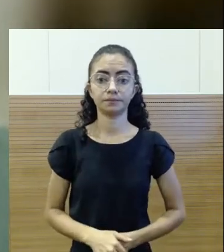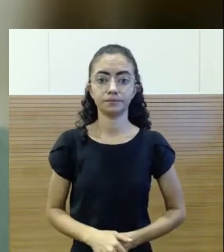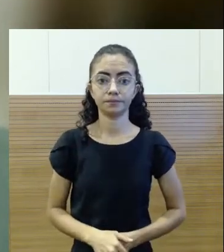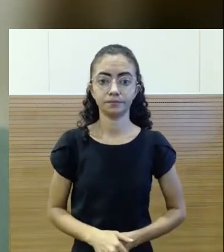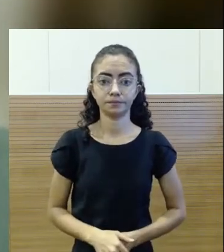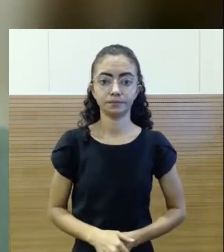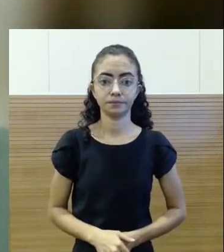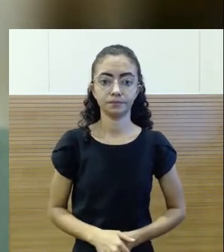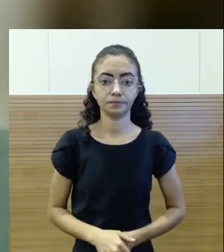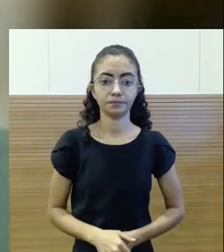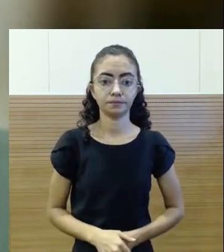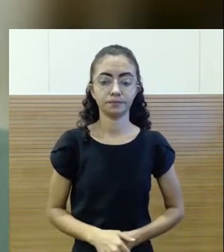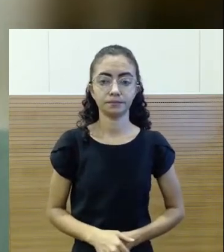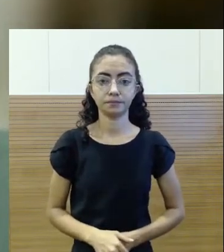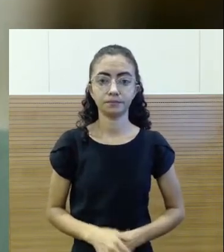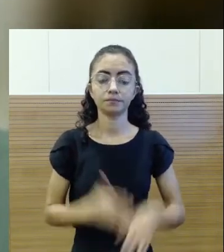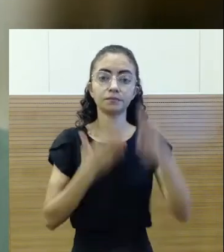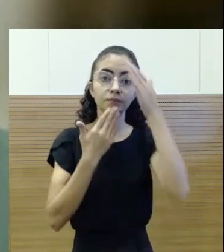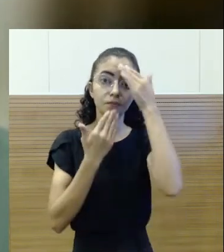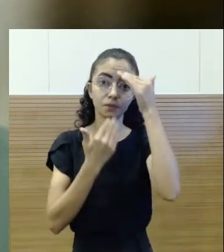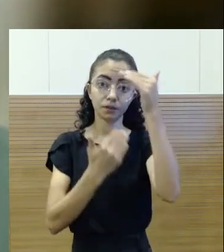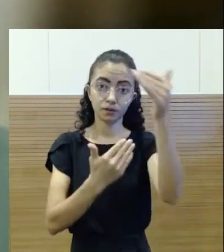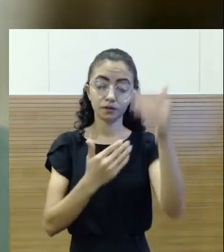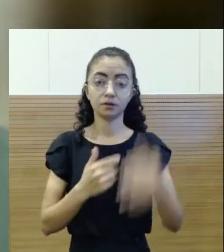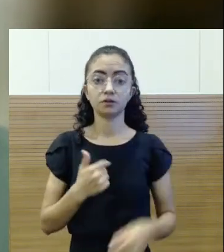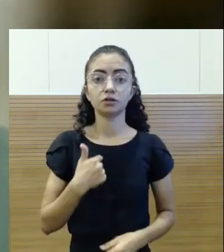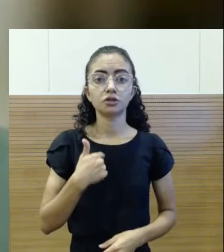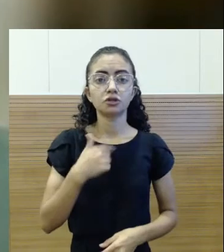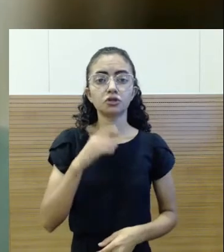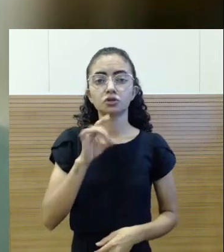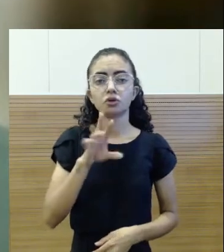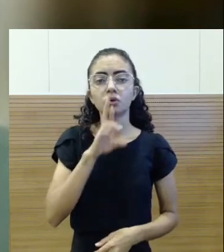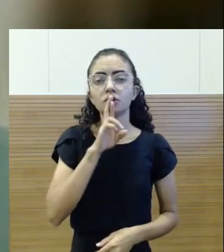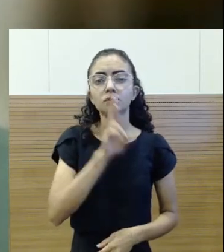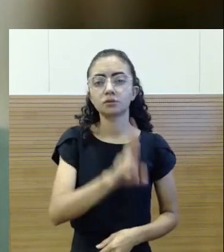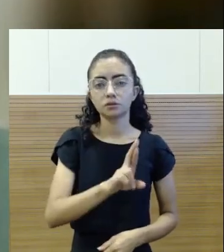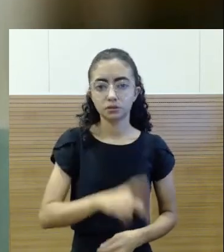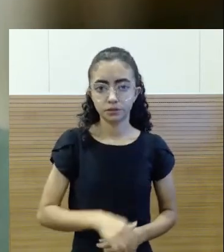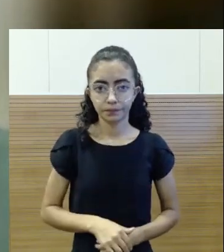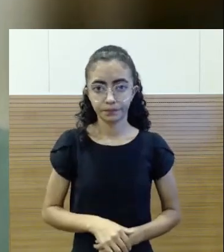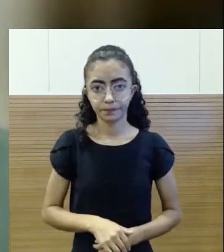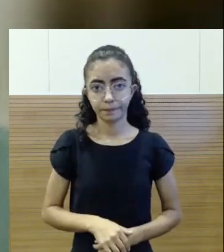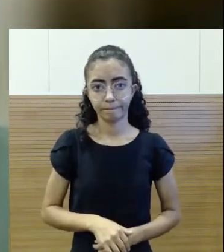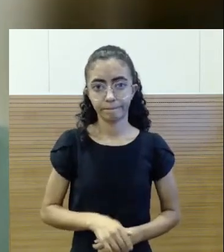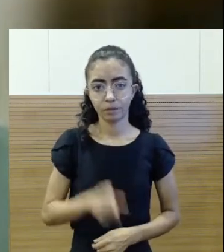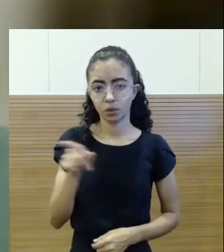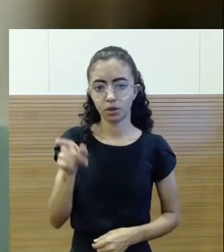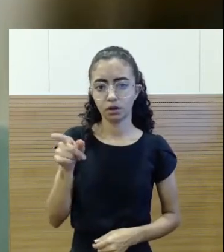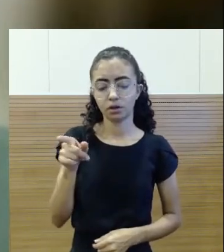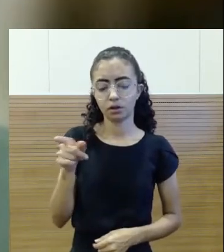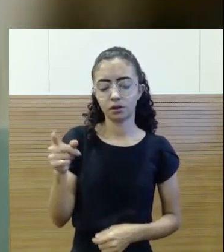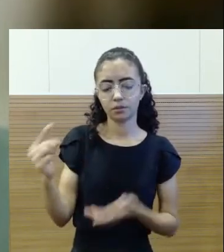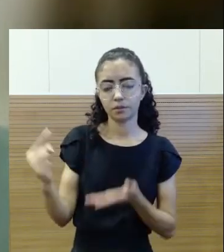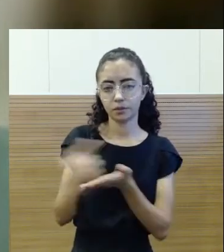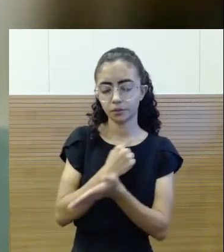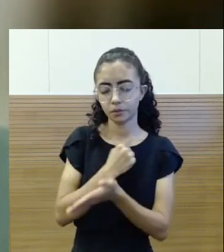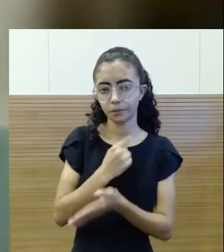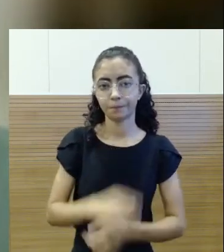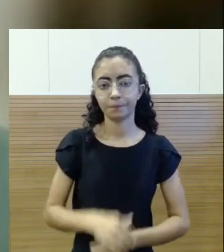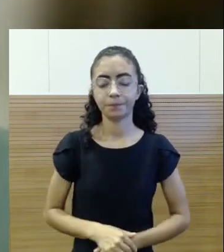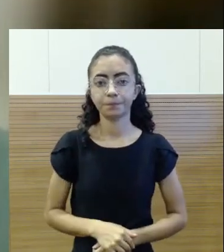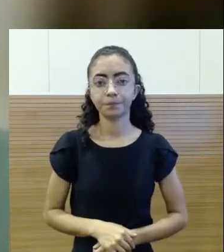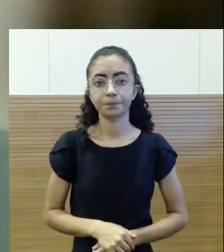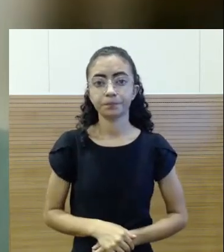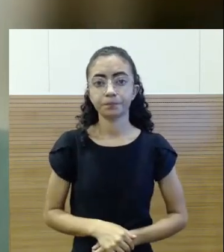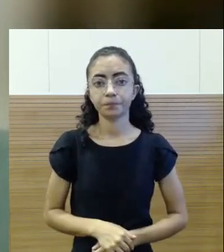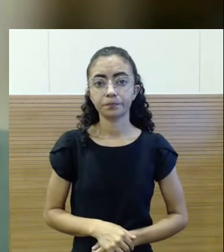Thank you, Gisele. Muito obrigado, Gisele. Eu só quero responder ao que o Jeffrey falou diretamente para mim.